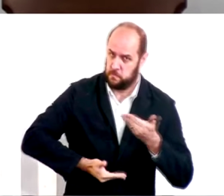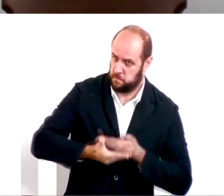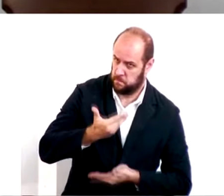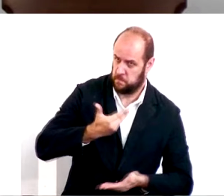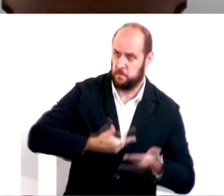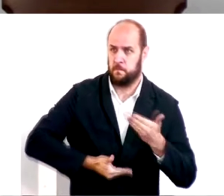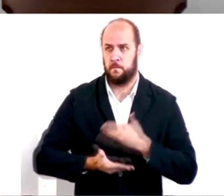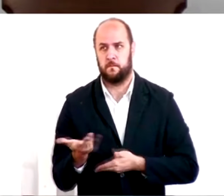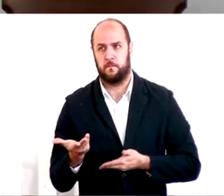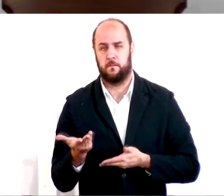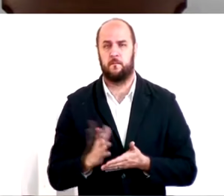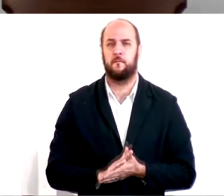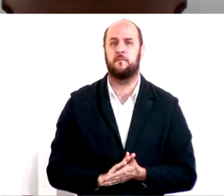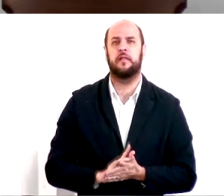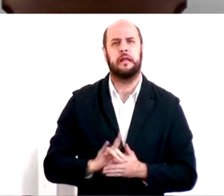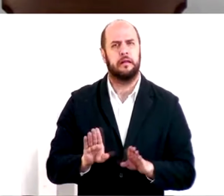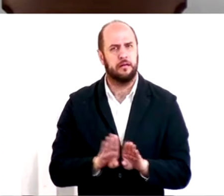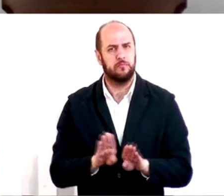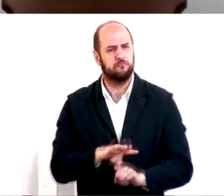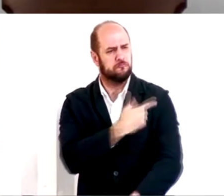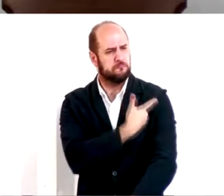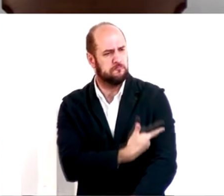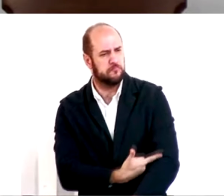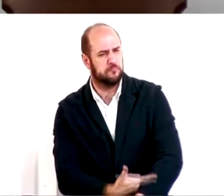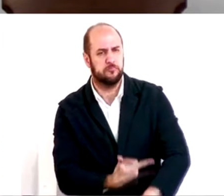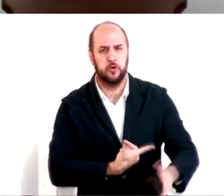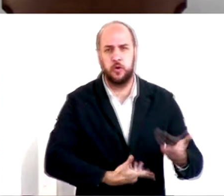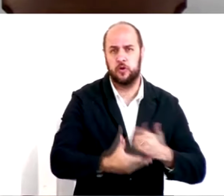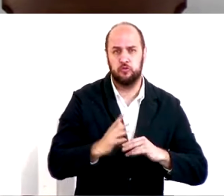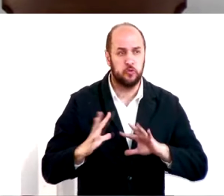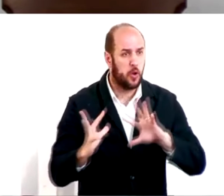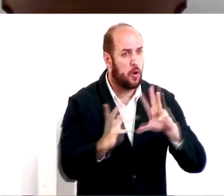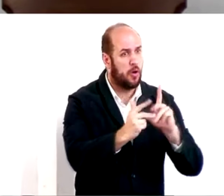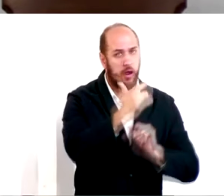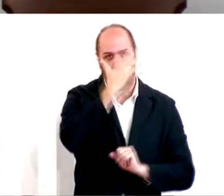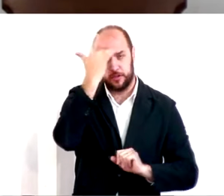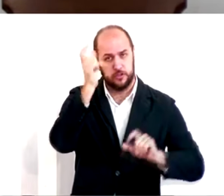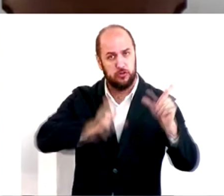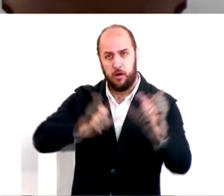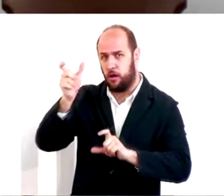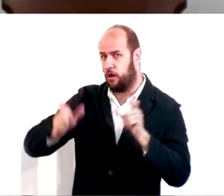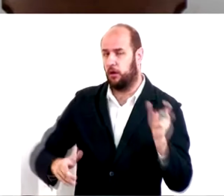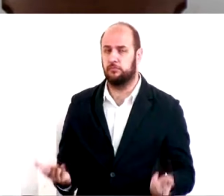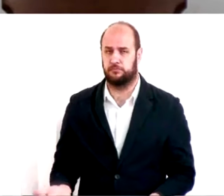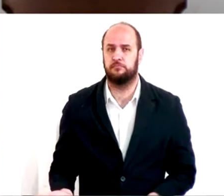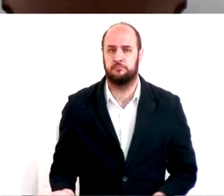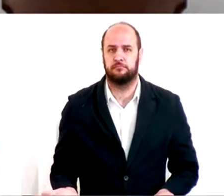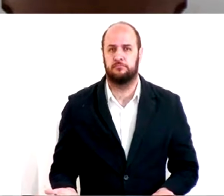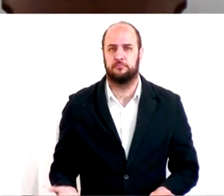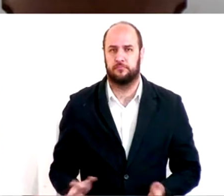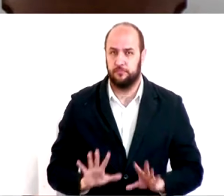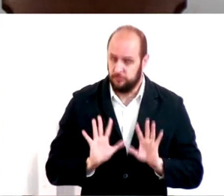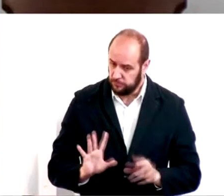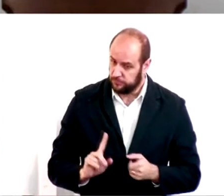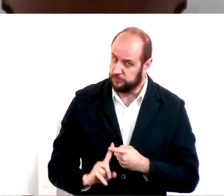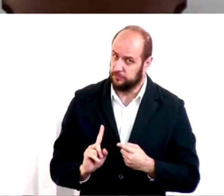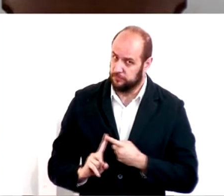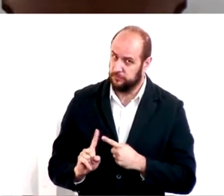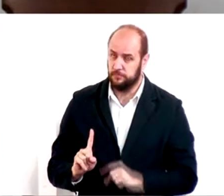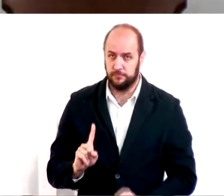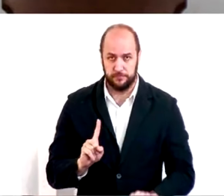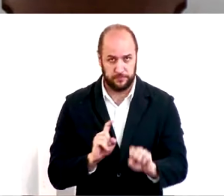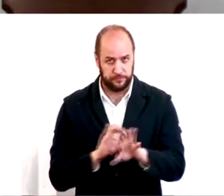deveriam ser corteses para com todos os homens. Então a primeira coisa, a primeira instrução, como